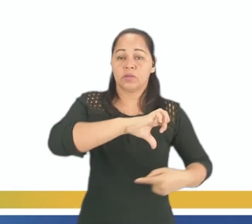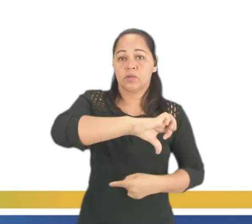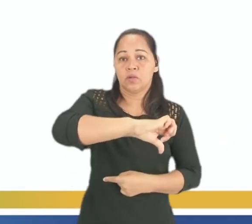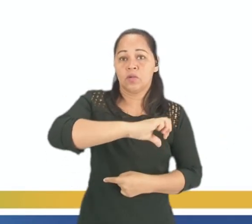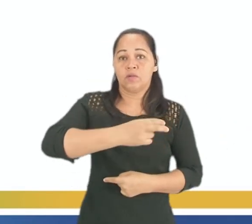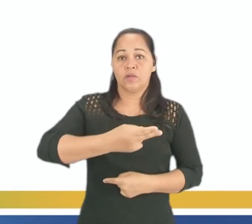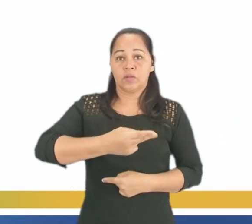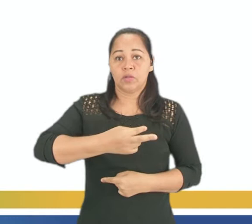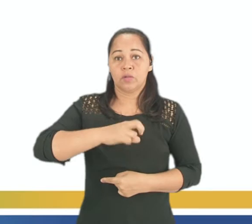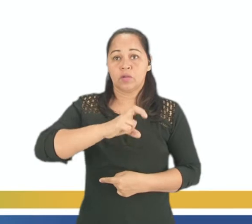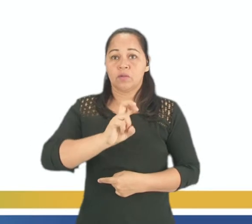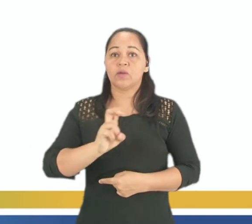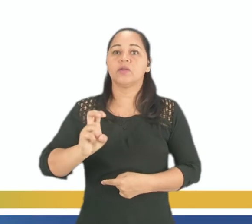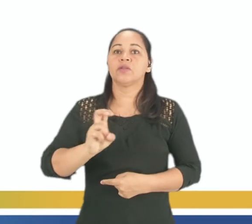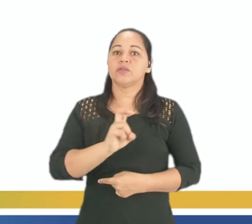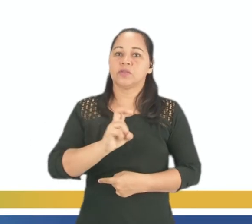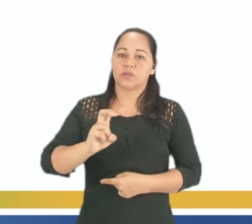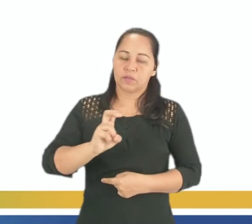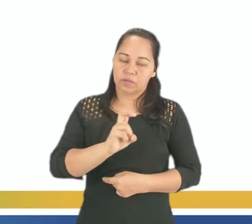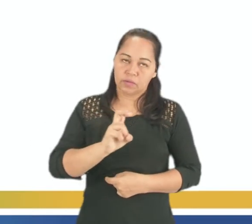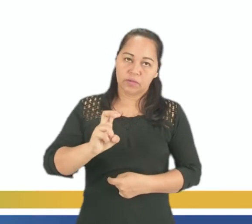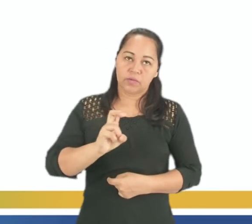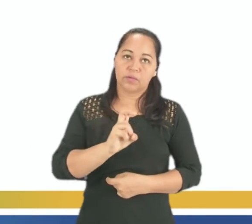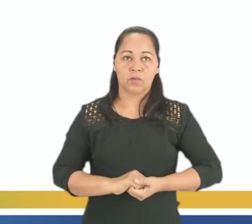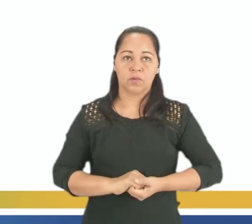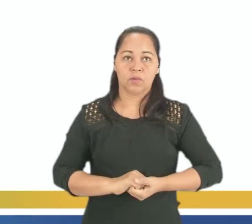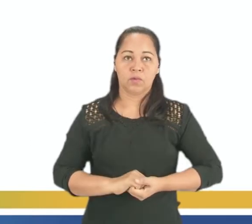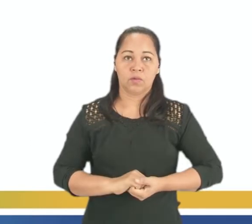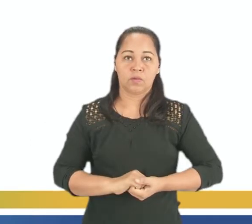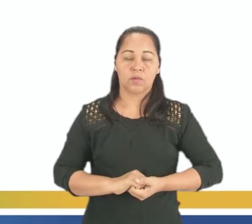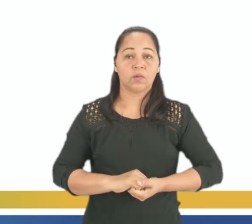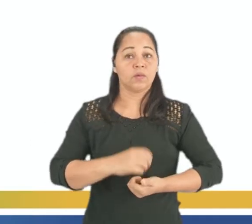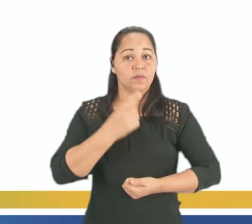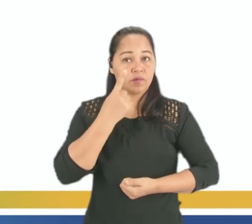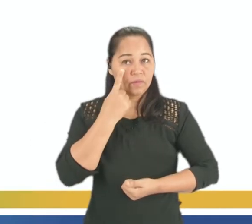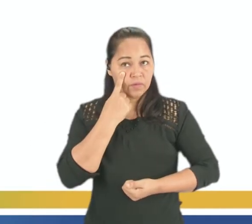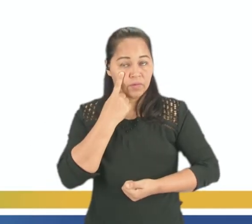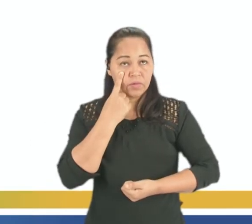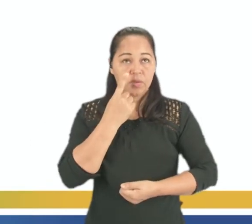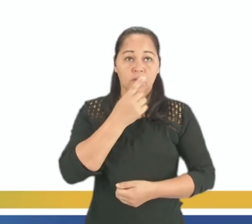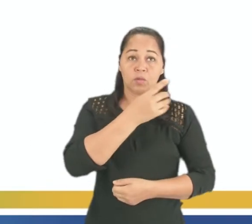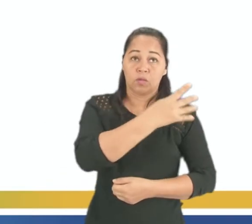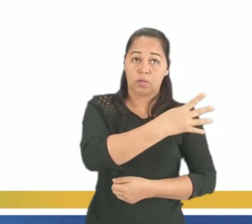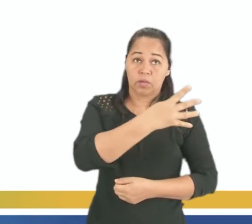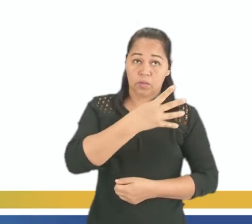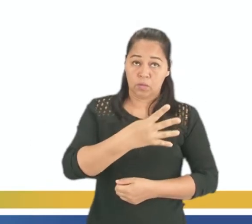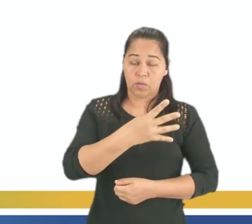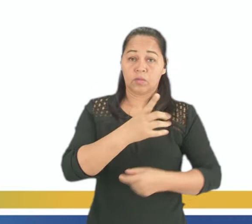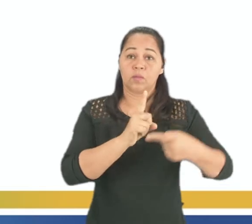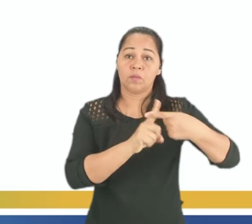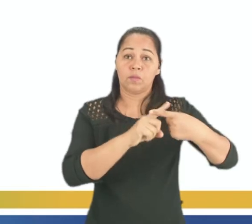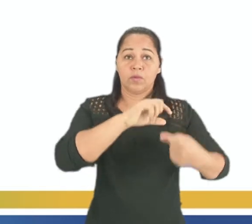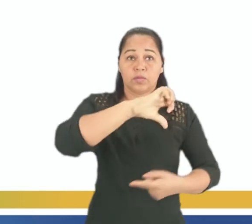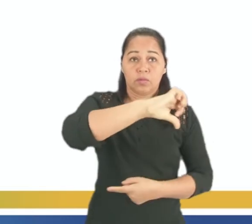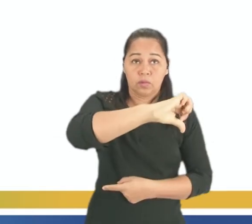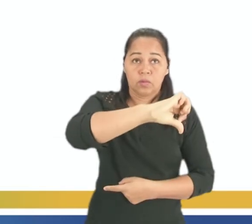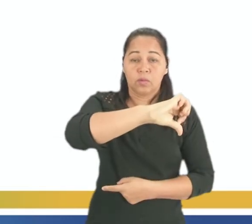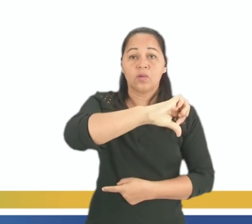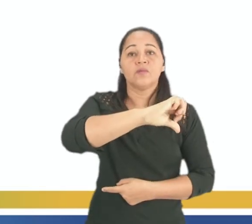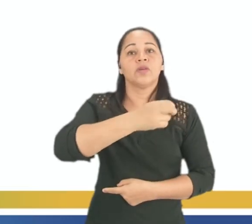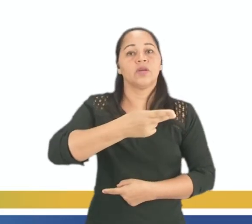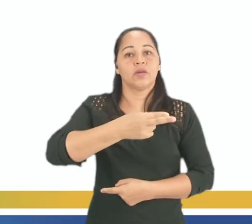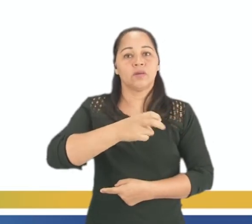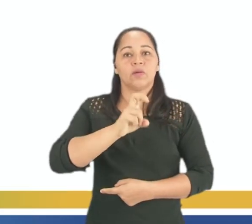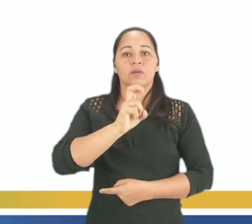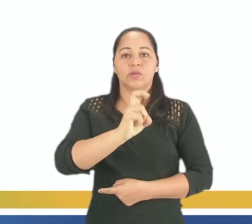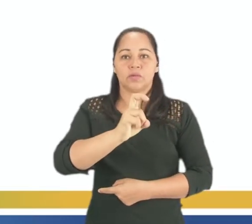a 44 e 3 vezes 3 é igual a 9. Observe que, somando o número 44 mais o número